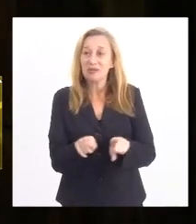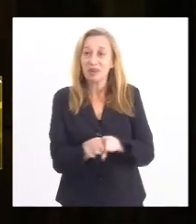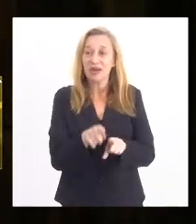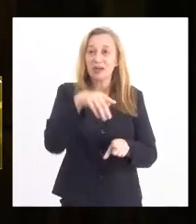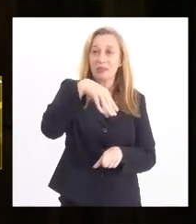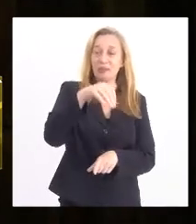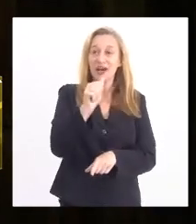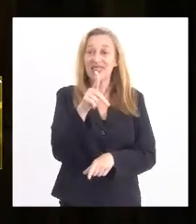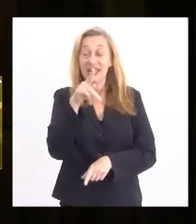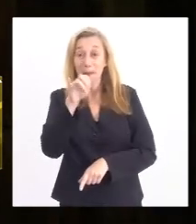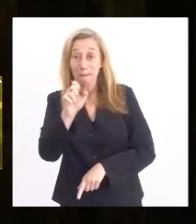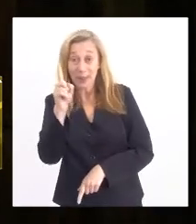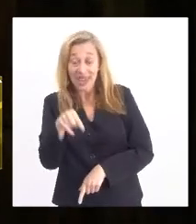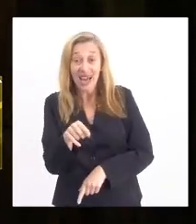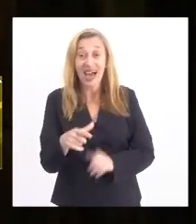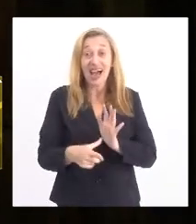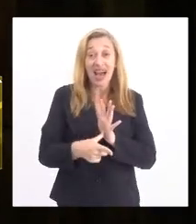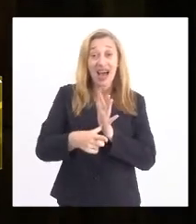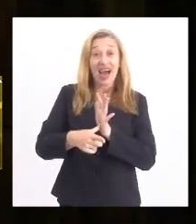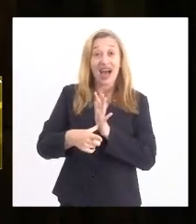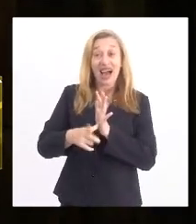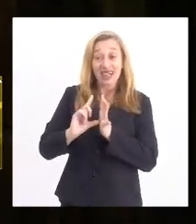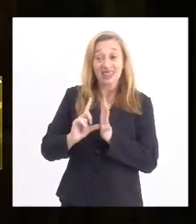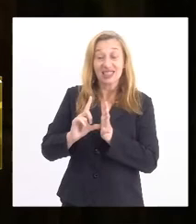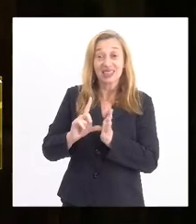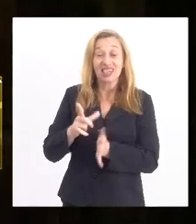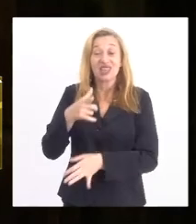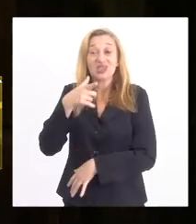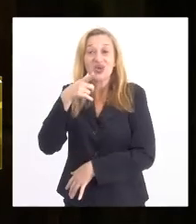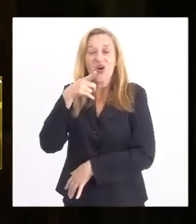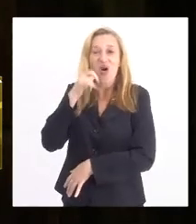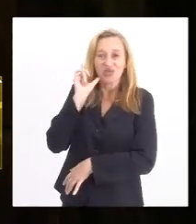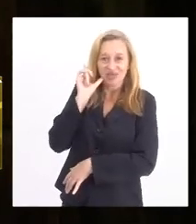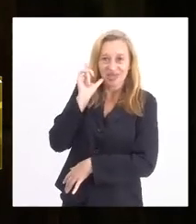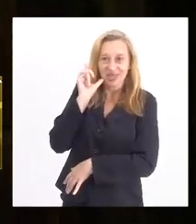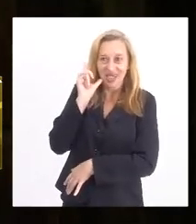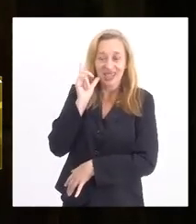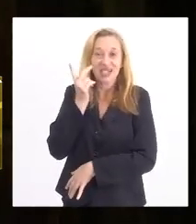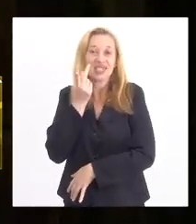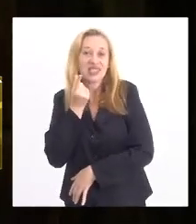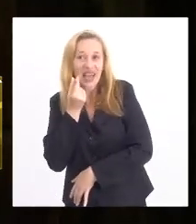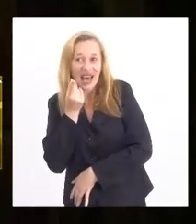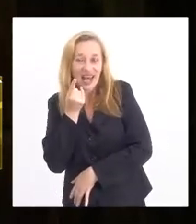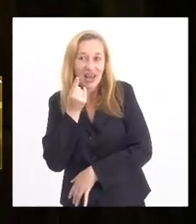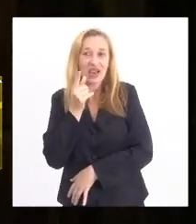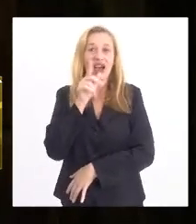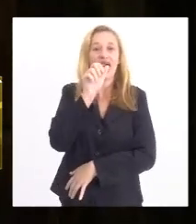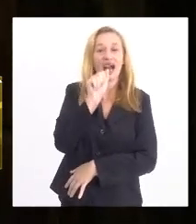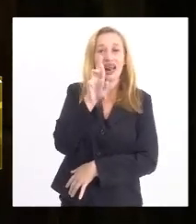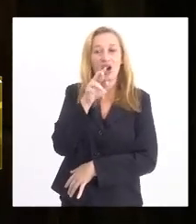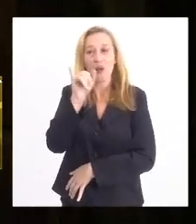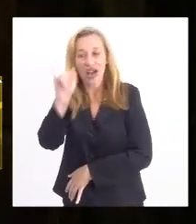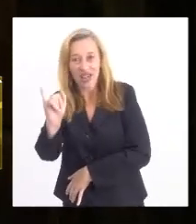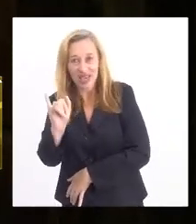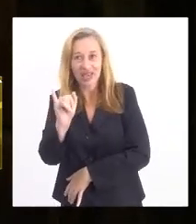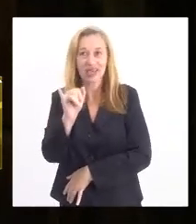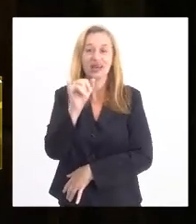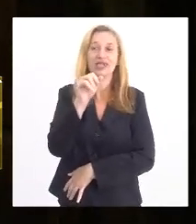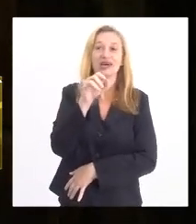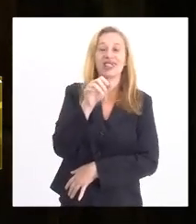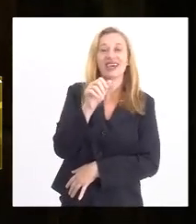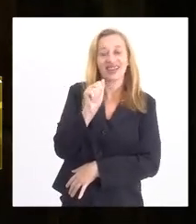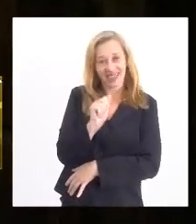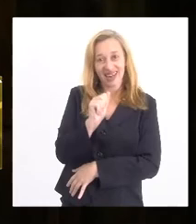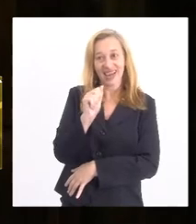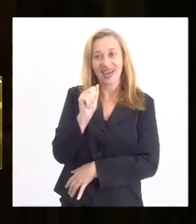antes de ontem que eu tava no Ceará e Sobral e fortaleza e Parnaíba no Piauí em Araguaína no Tocantins em Aracajú Sergipe